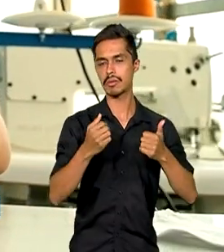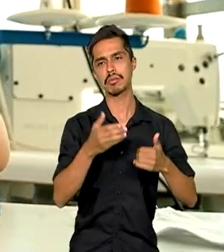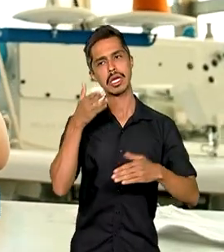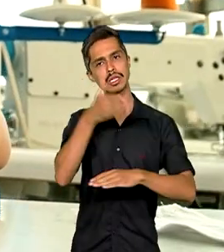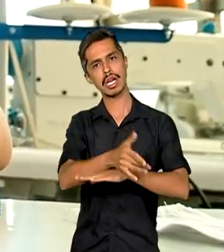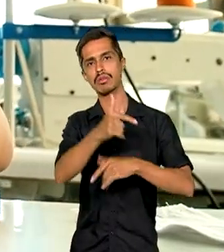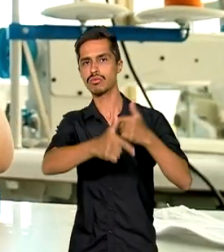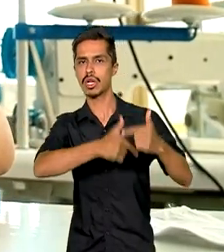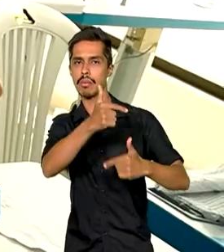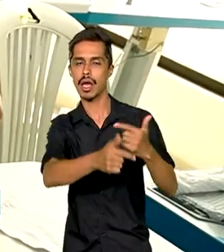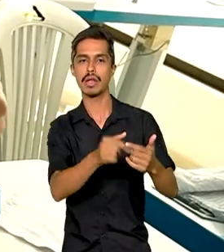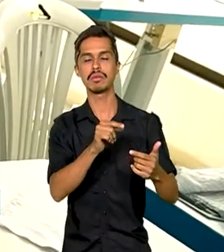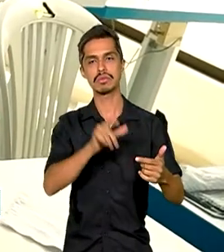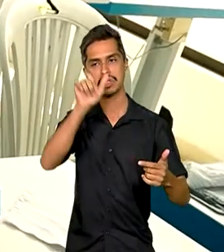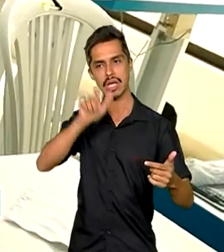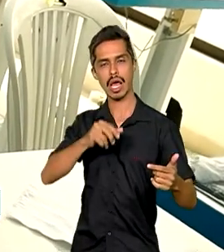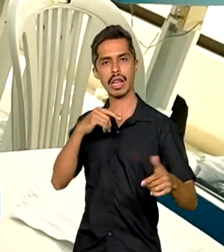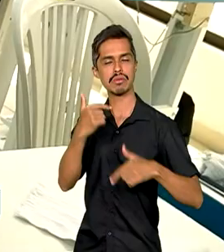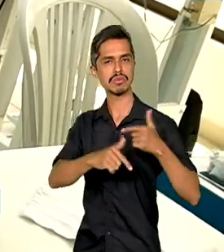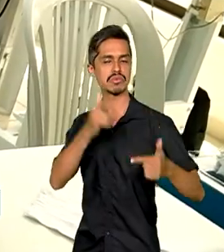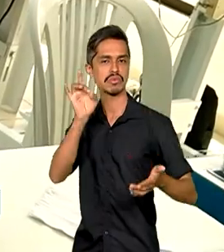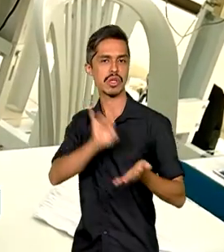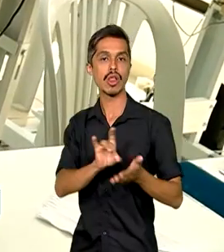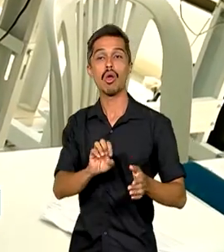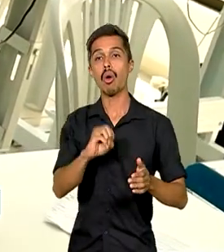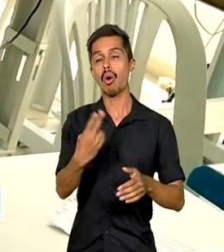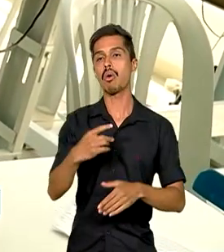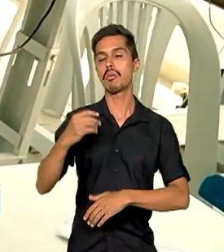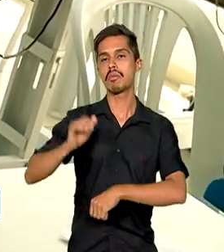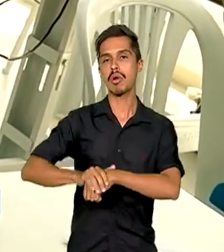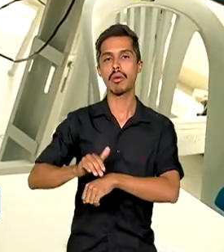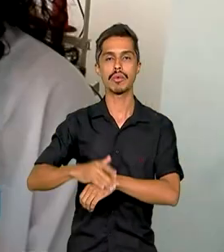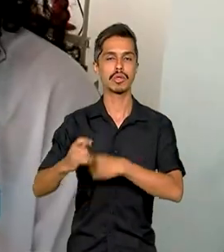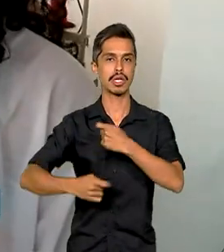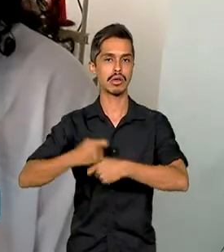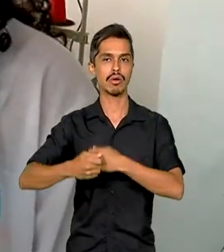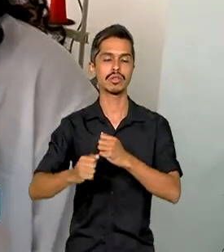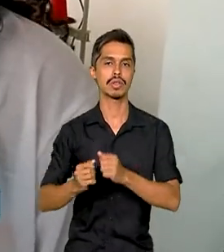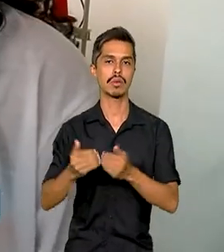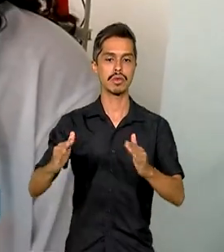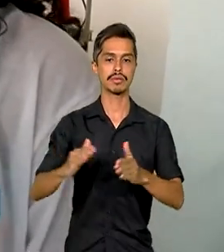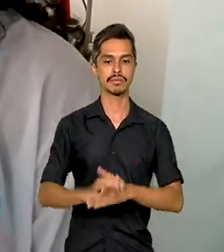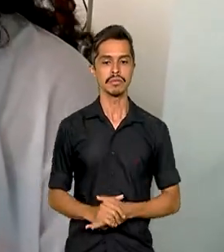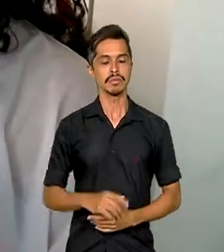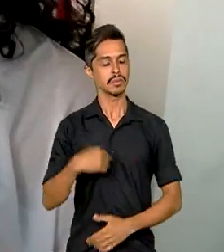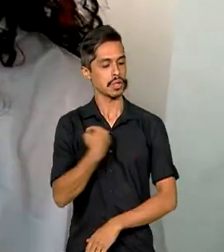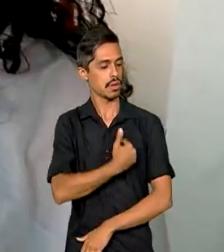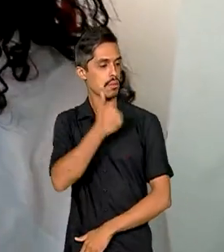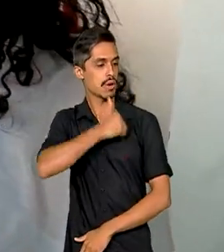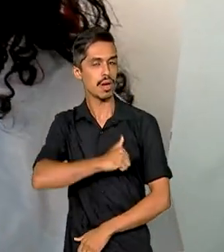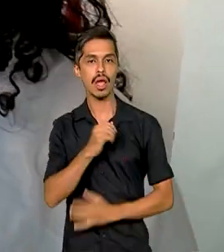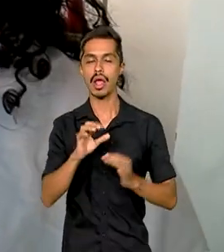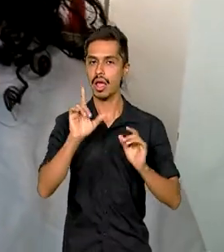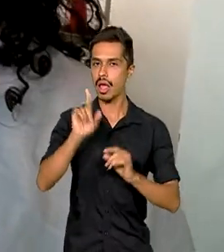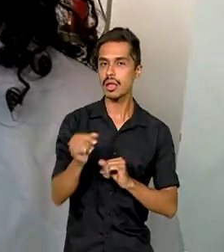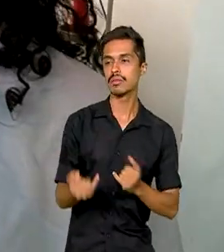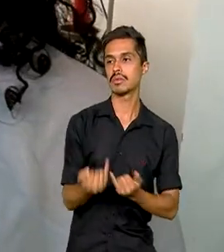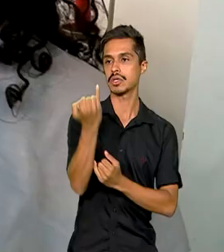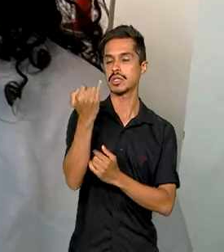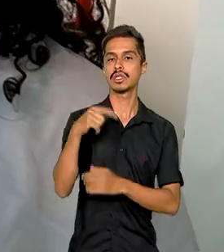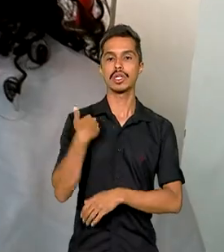mercado de trabalho como funcionária ou abrir o próprio negócio. Para a gente, mulheres, é muito importante, né, essa iniciativa